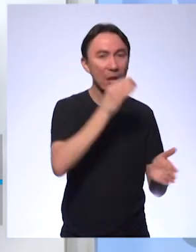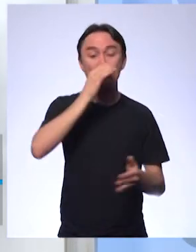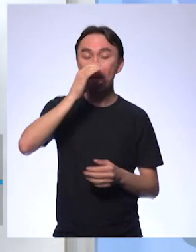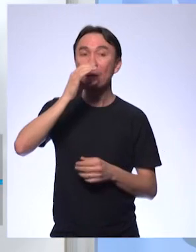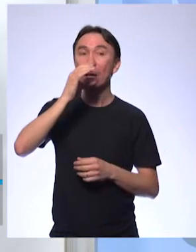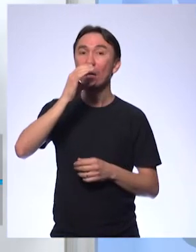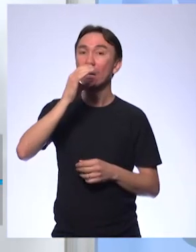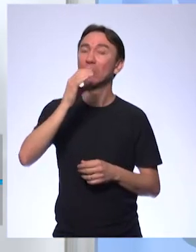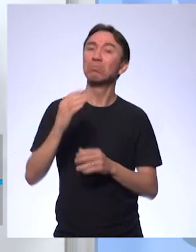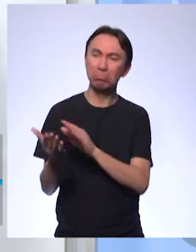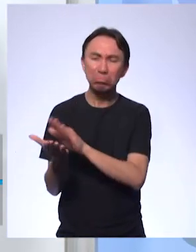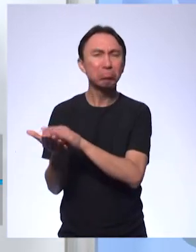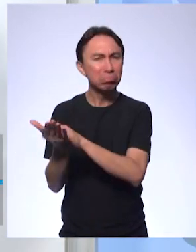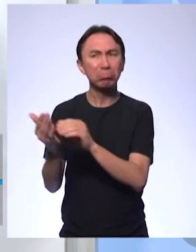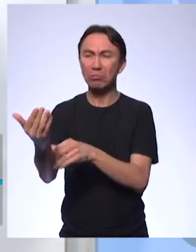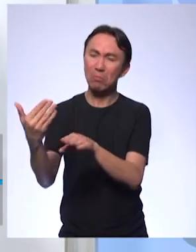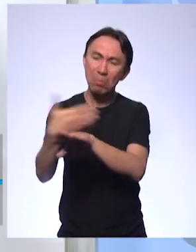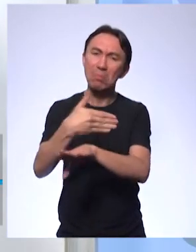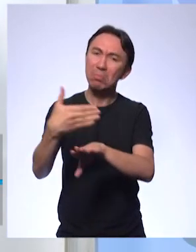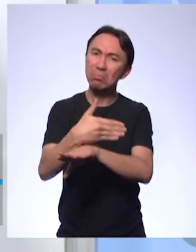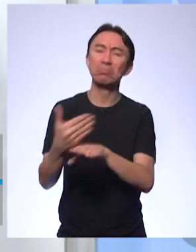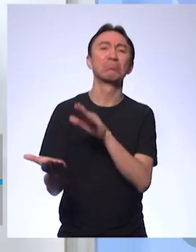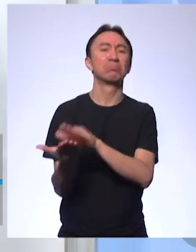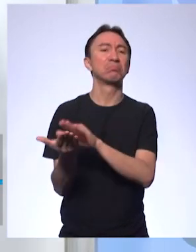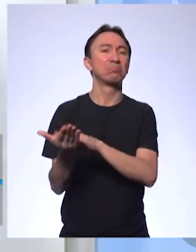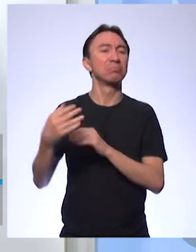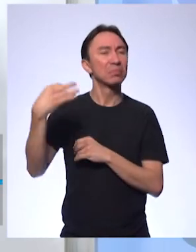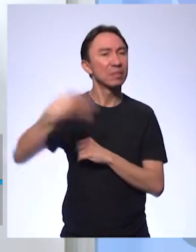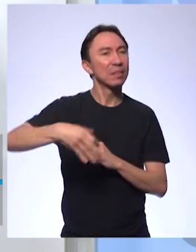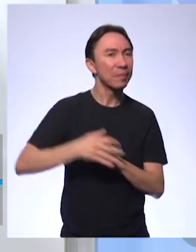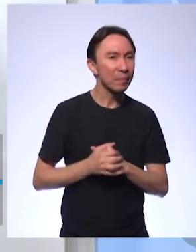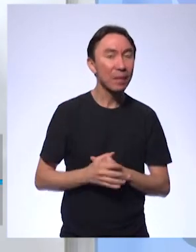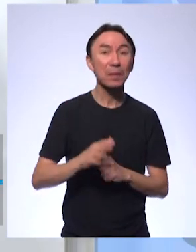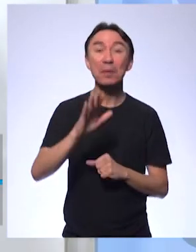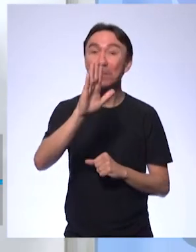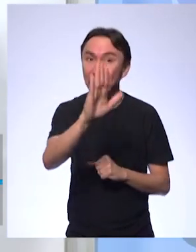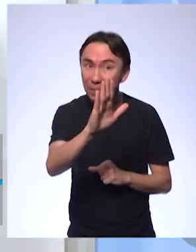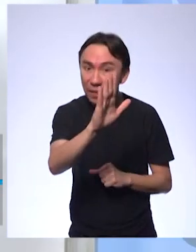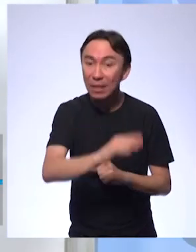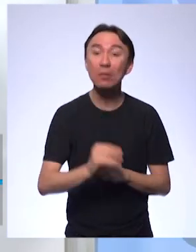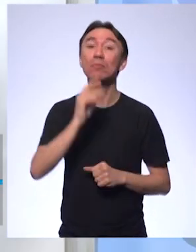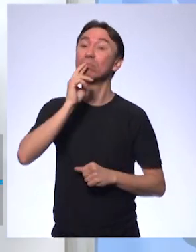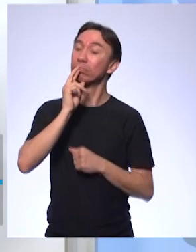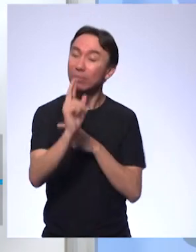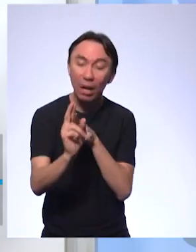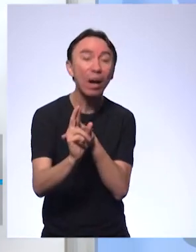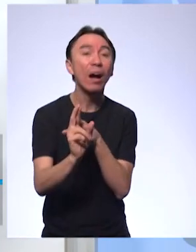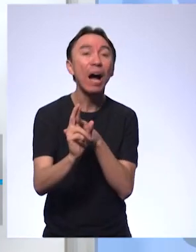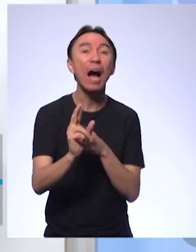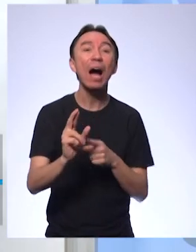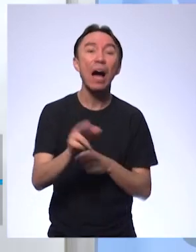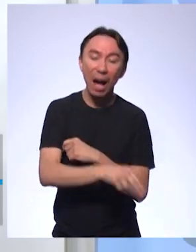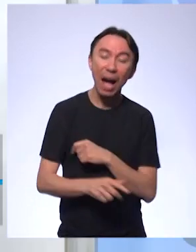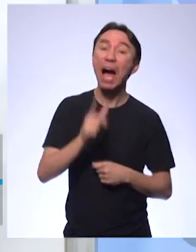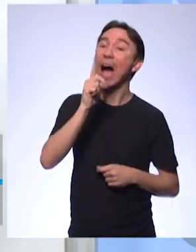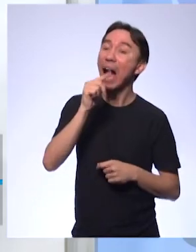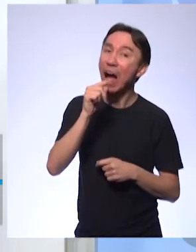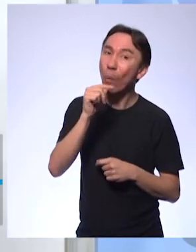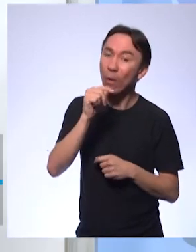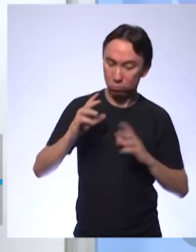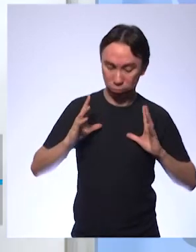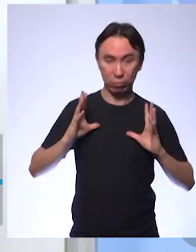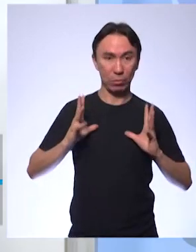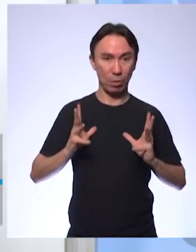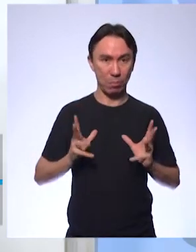aqueles que participaram estão todos de parabéns. É que esses responderam a água potável. Né? E aí a gente tem algumas coisas, que são algumas lendas,